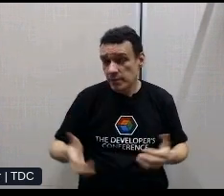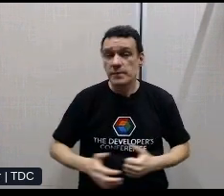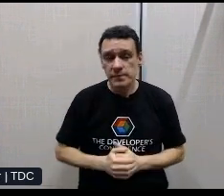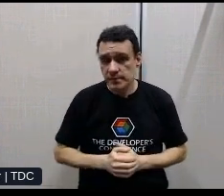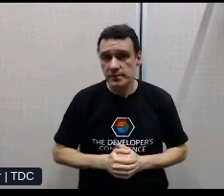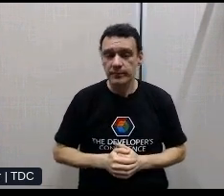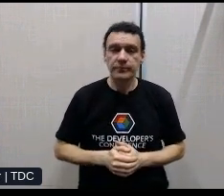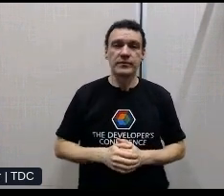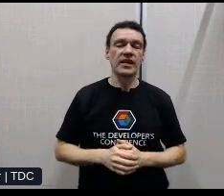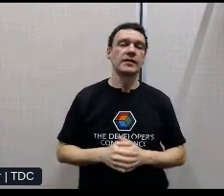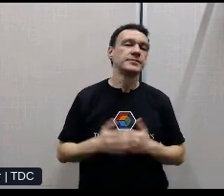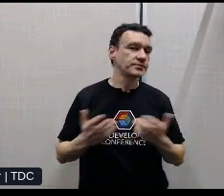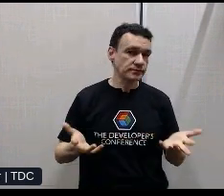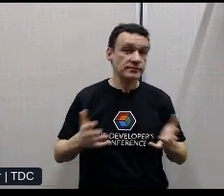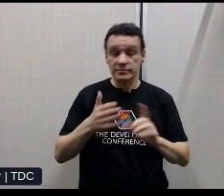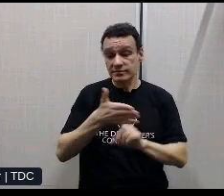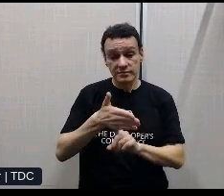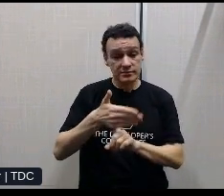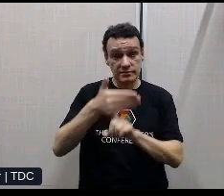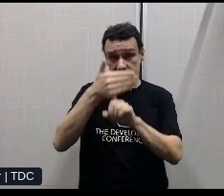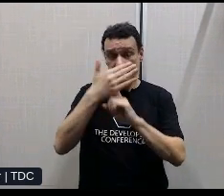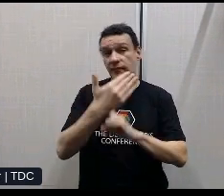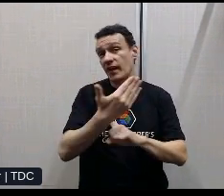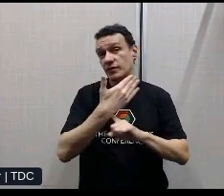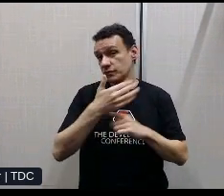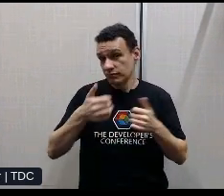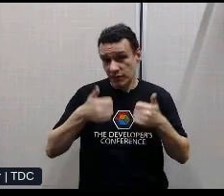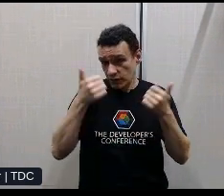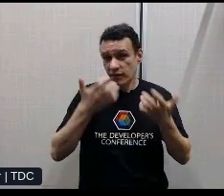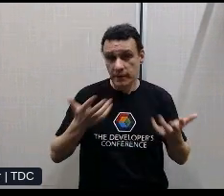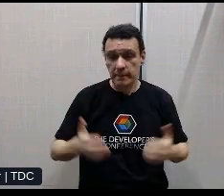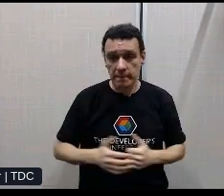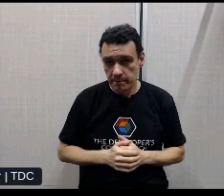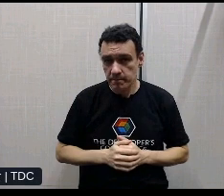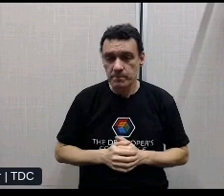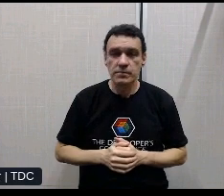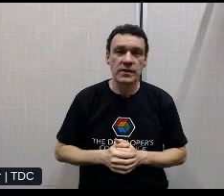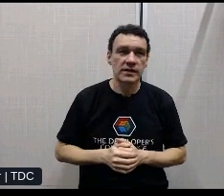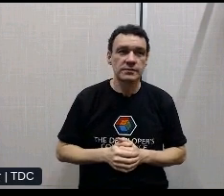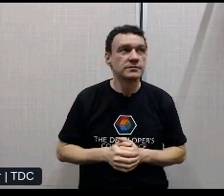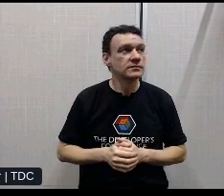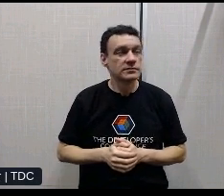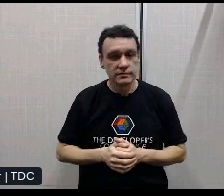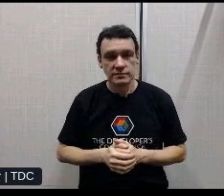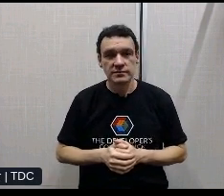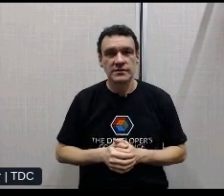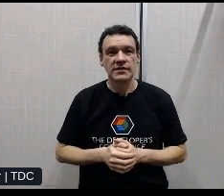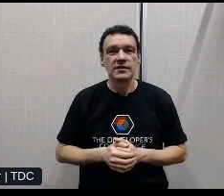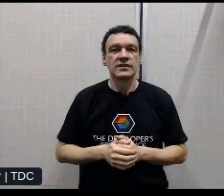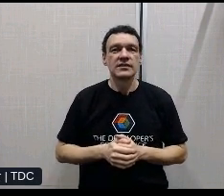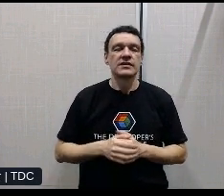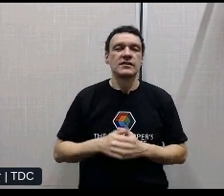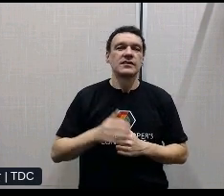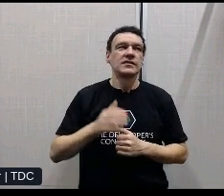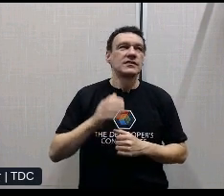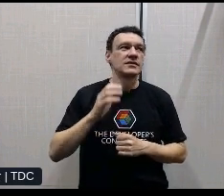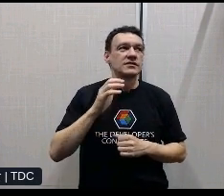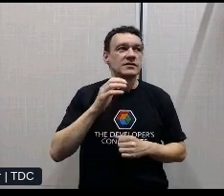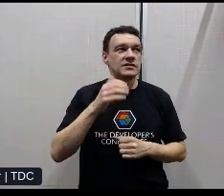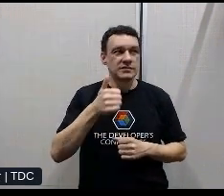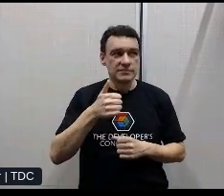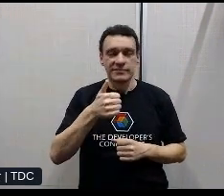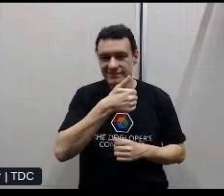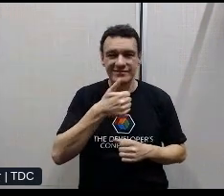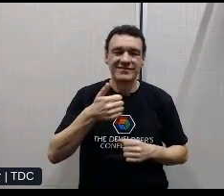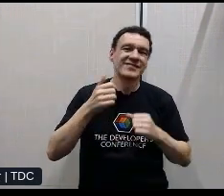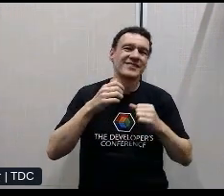através da tecnologia. Além disso, gente, mais de 200 milhões de pessoas têm baixa visão